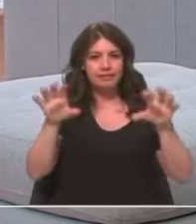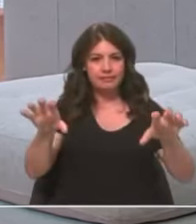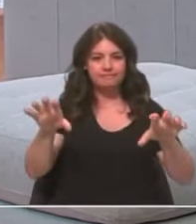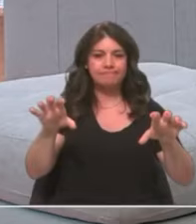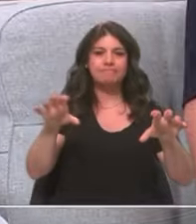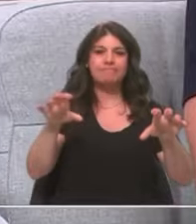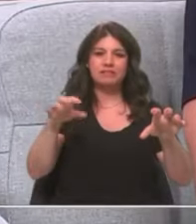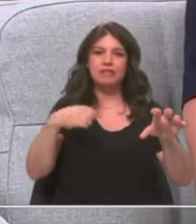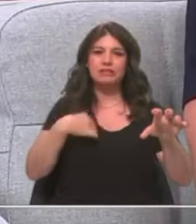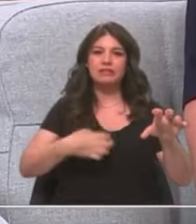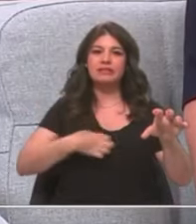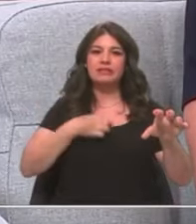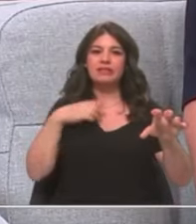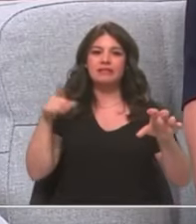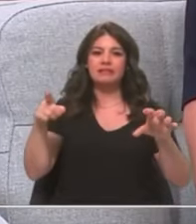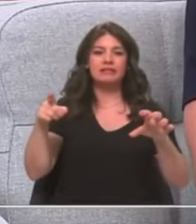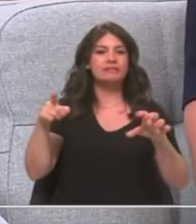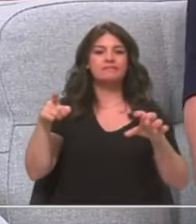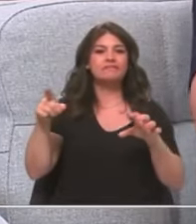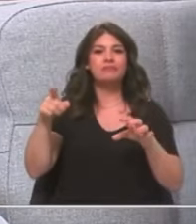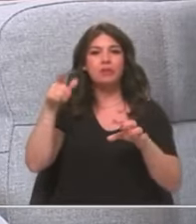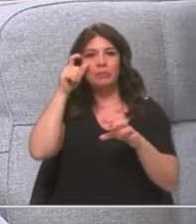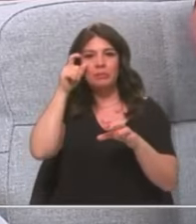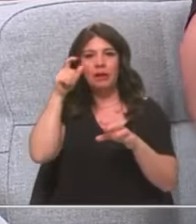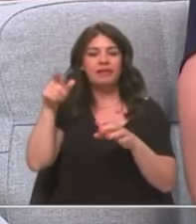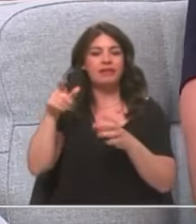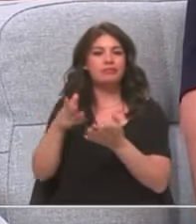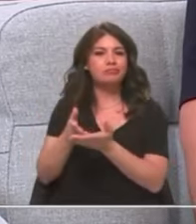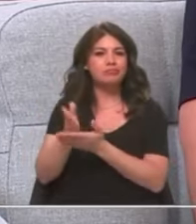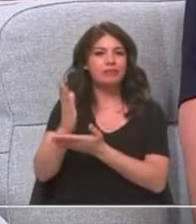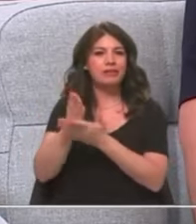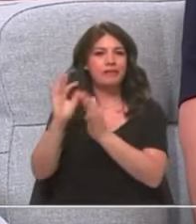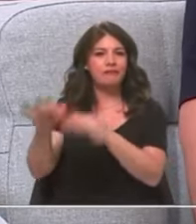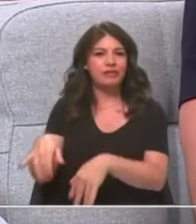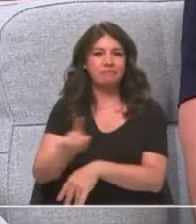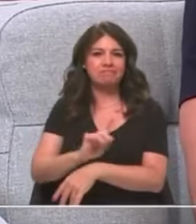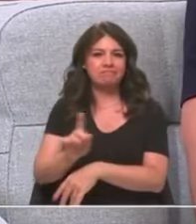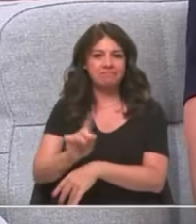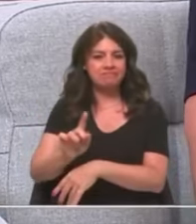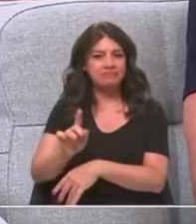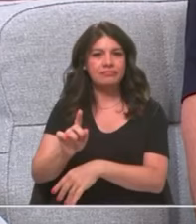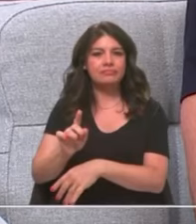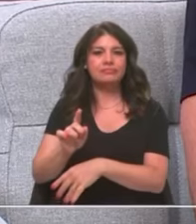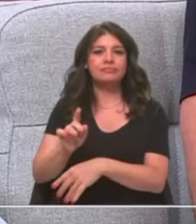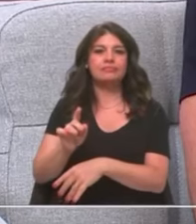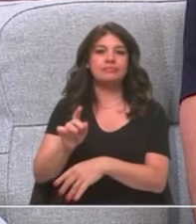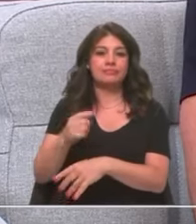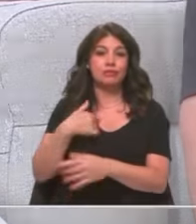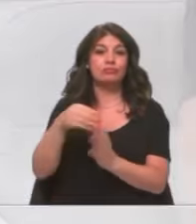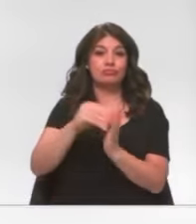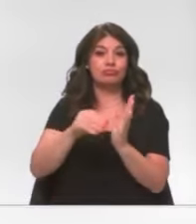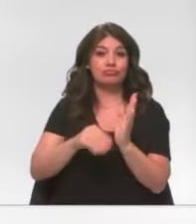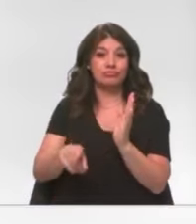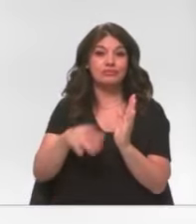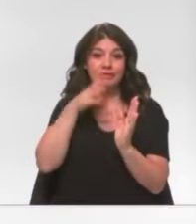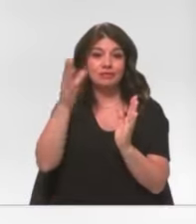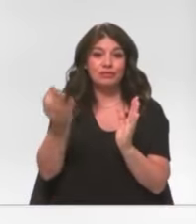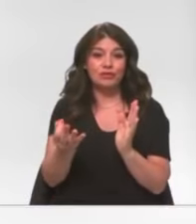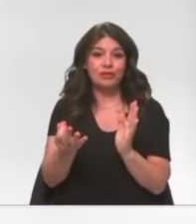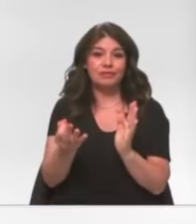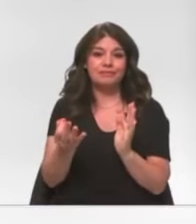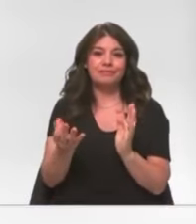completar o mandato. E eu tinha escrito isso, e a imagem provavelmente se calhar já passou lá para casa, ou vai passar, mas, assim,